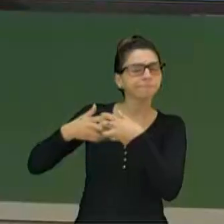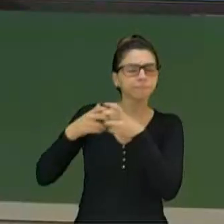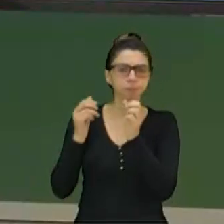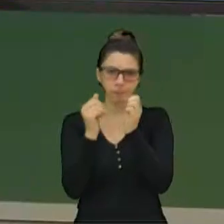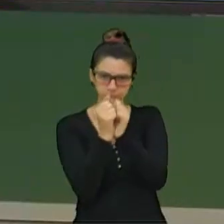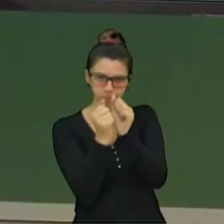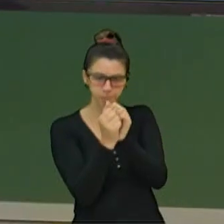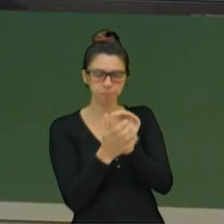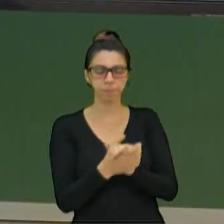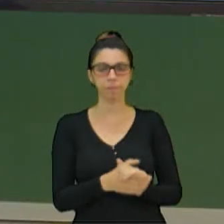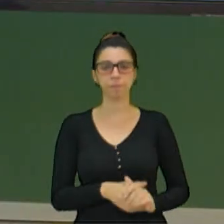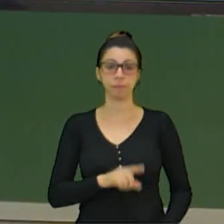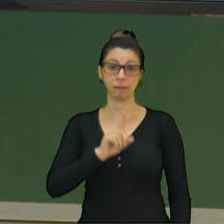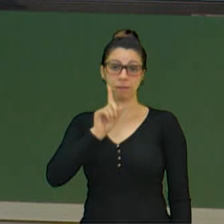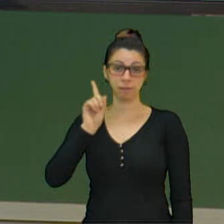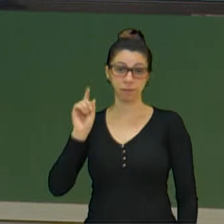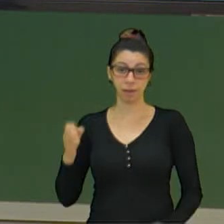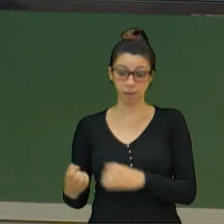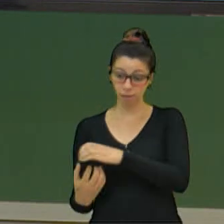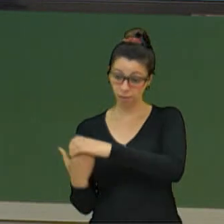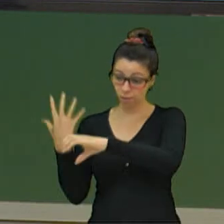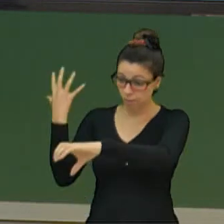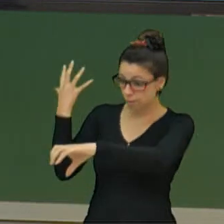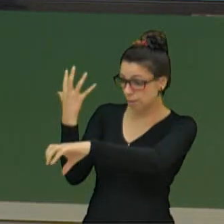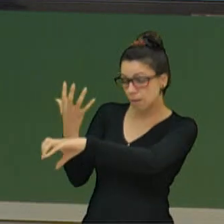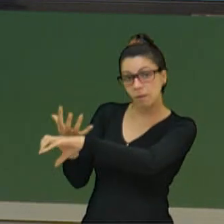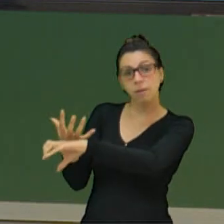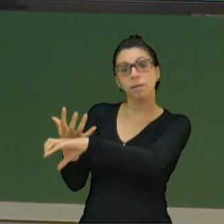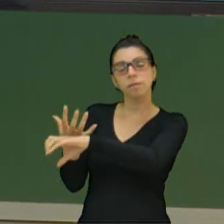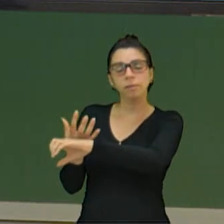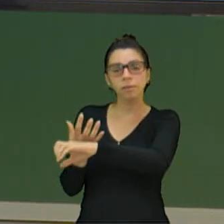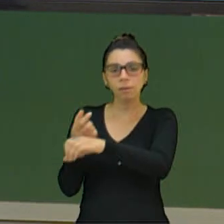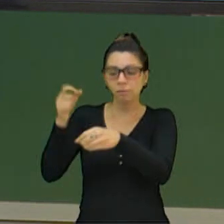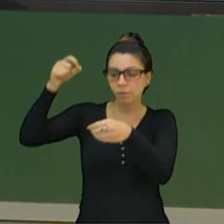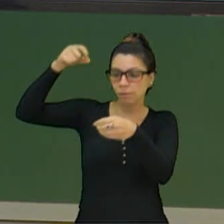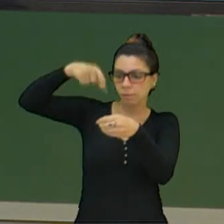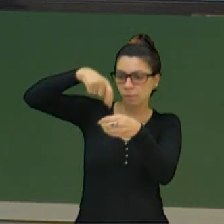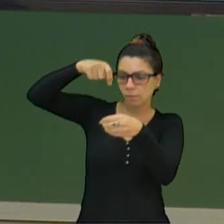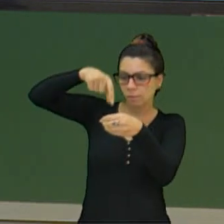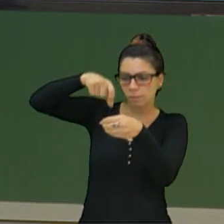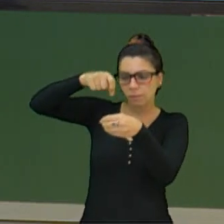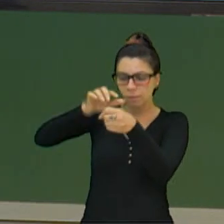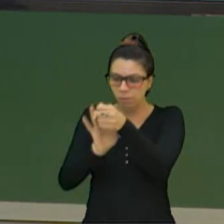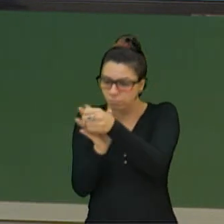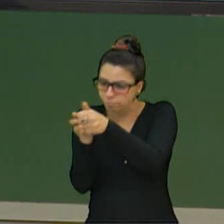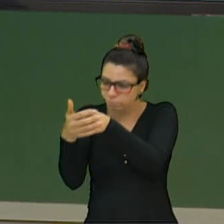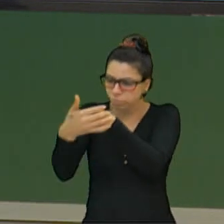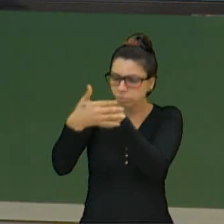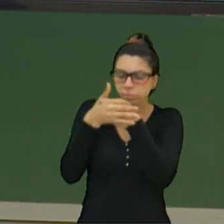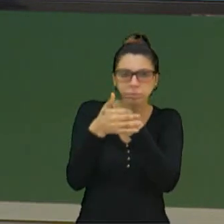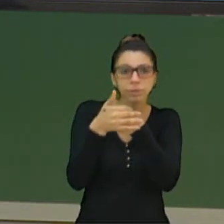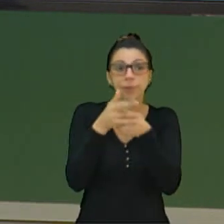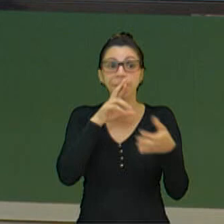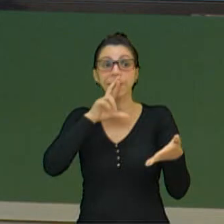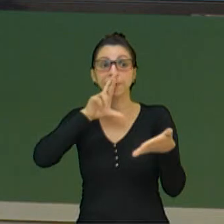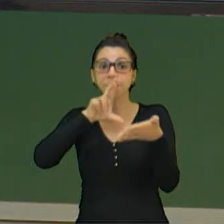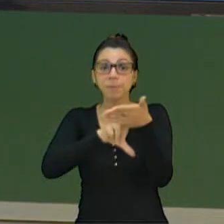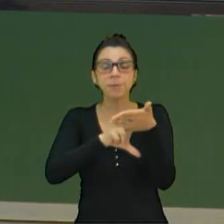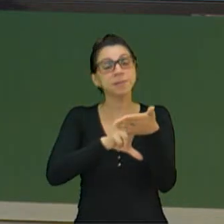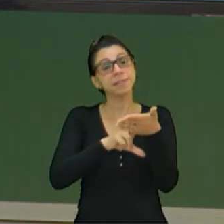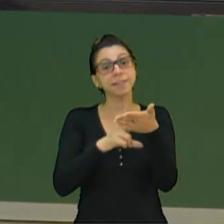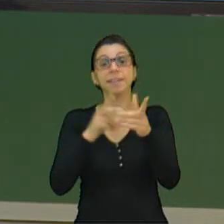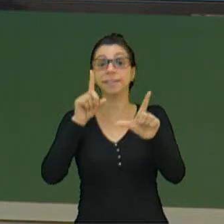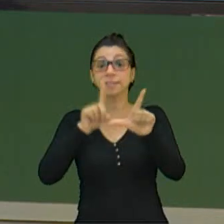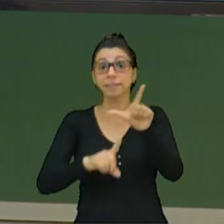Se essas plantas elas têm a semente envolta por um tipo de tecido, a resposta certa aqui